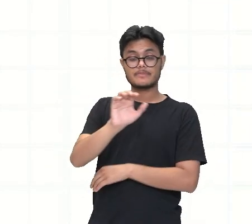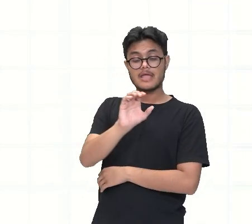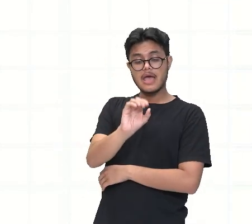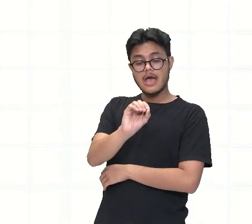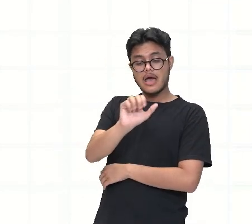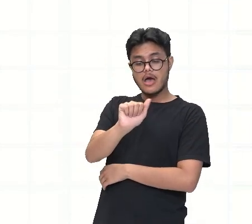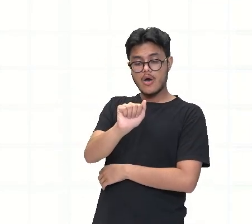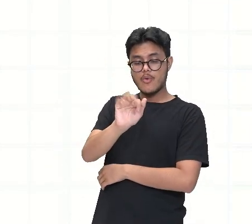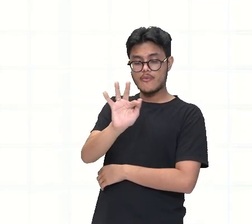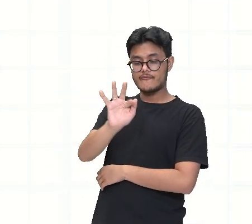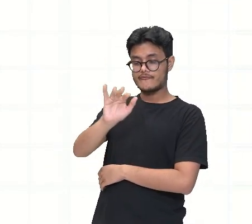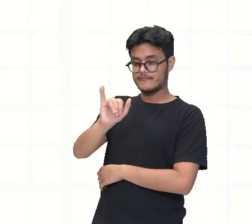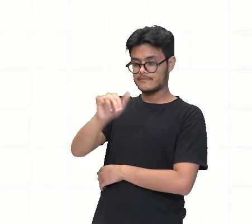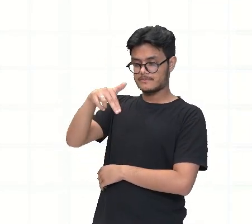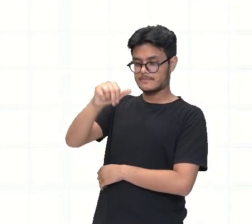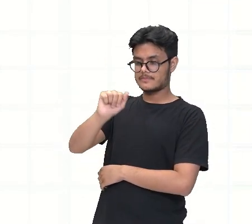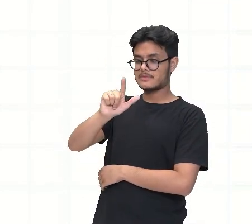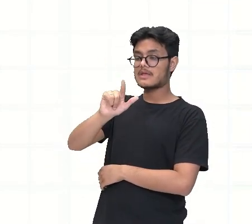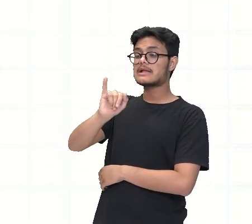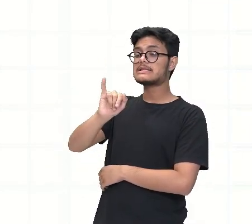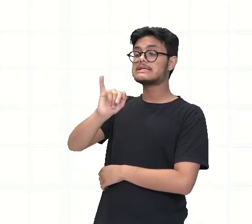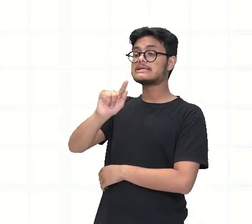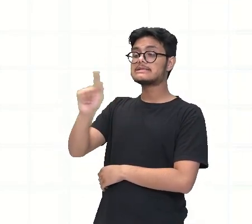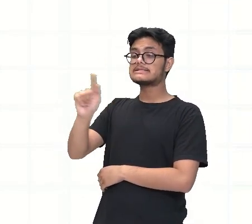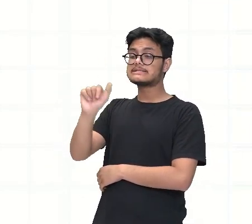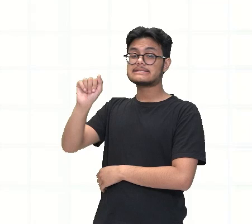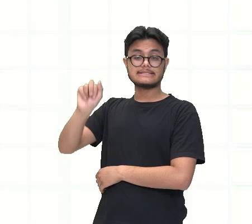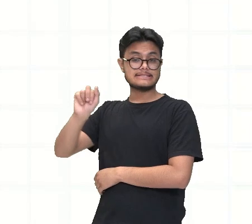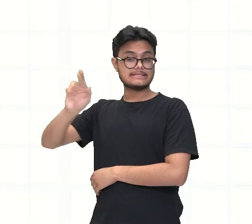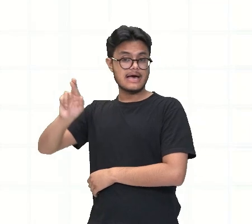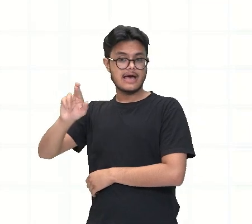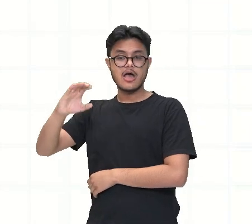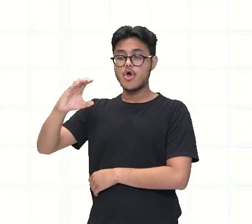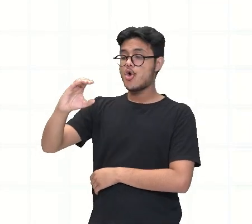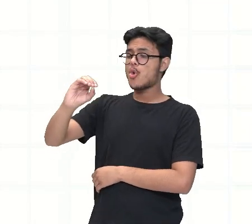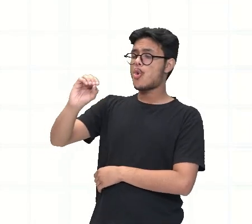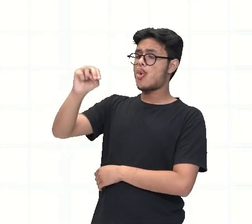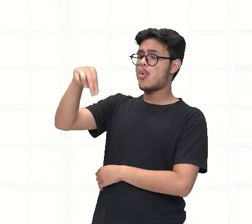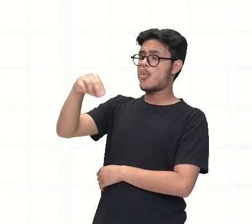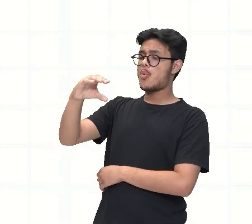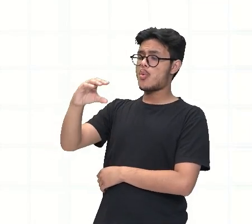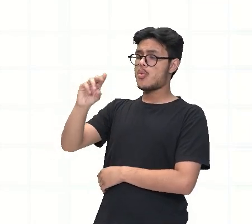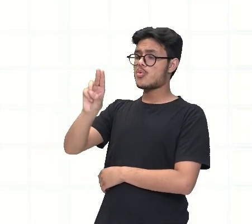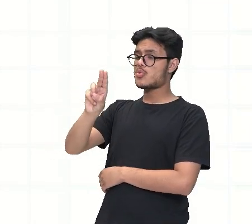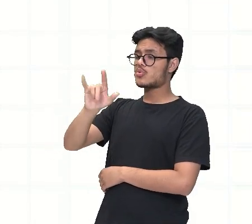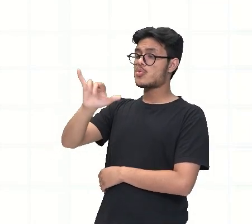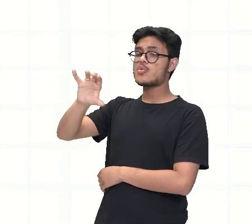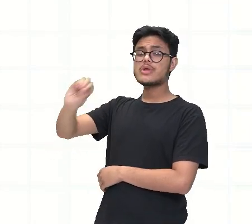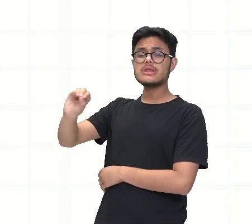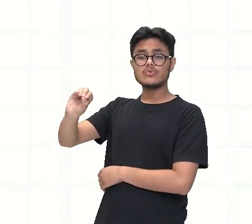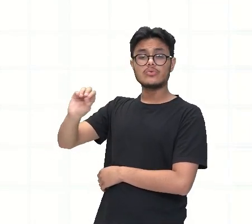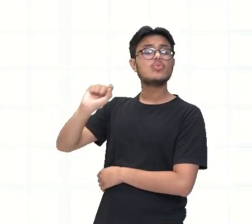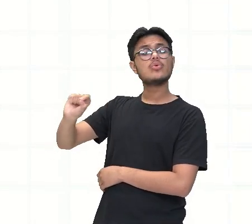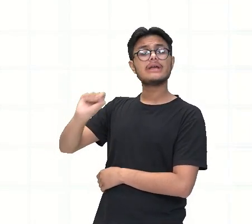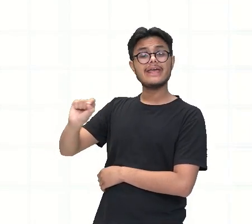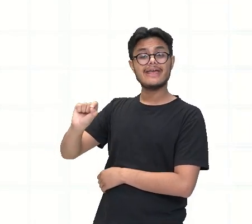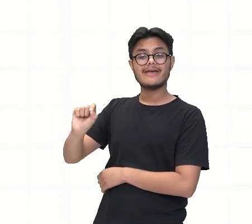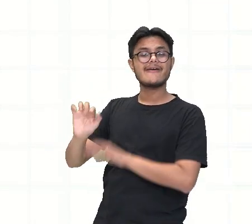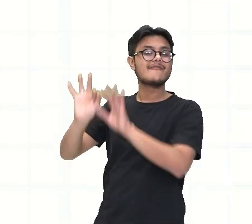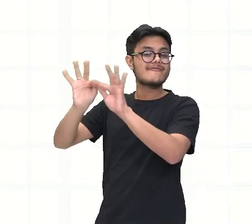é que está concluindo? Quem é que realiza essa conclusão? Ora, é o